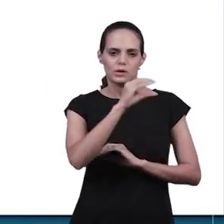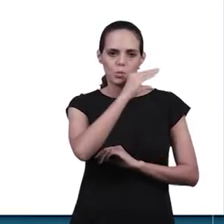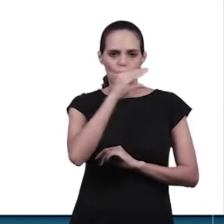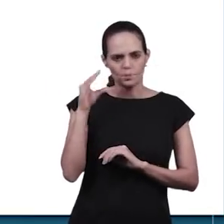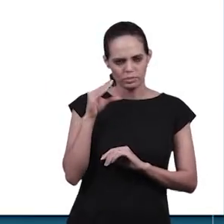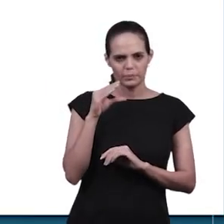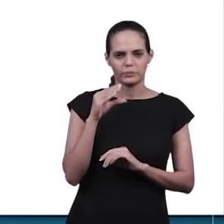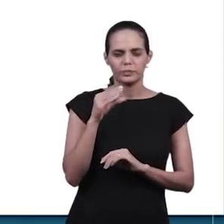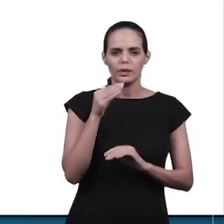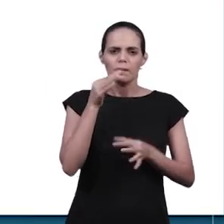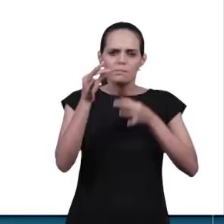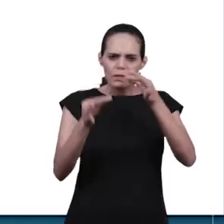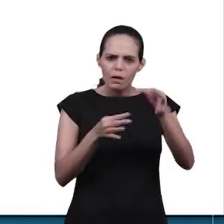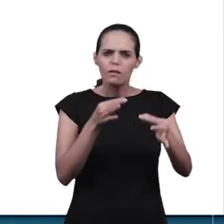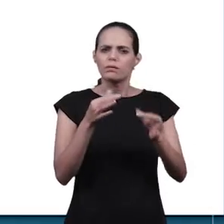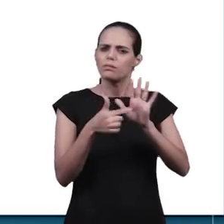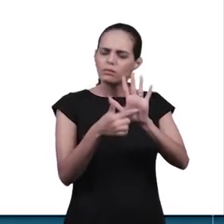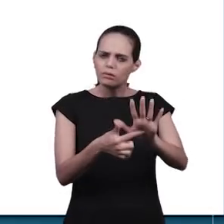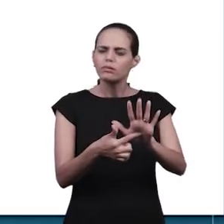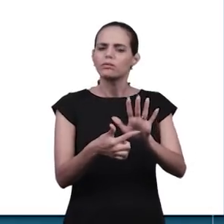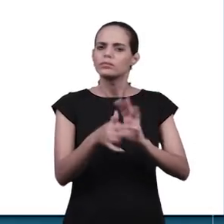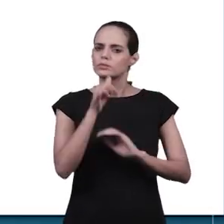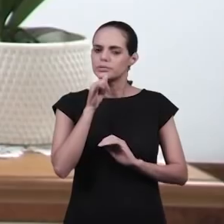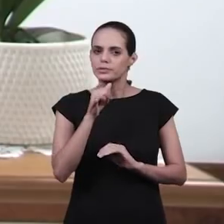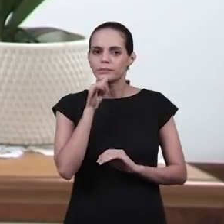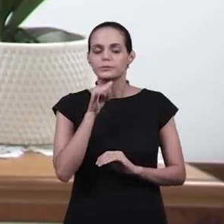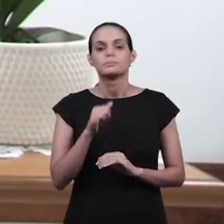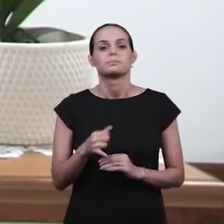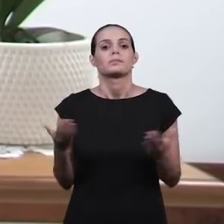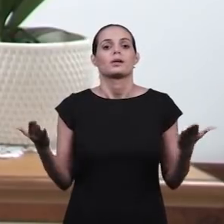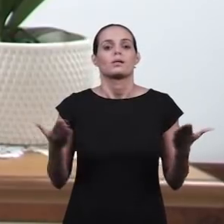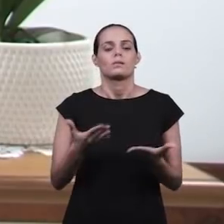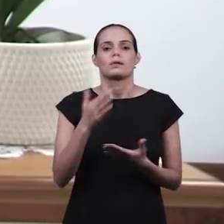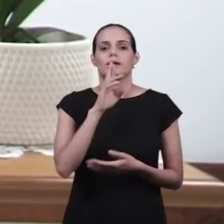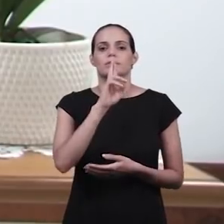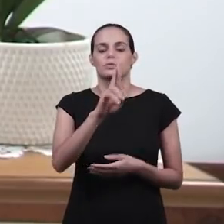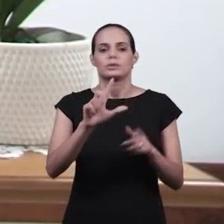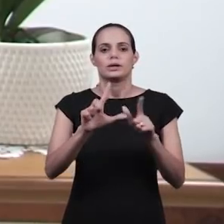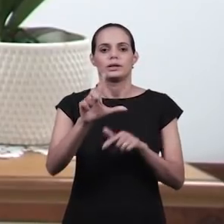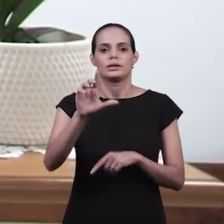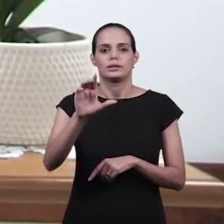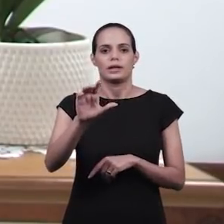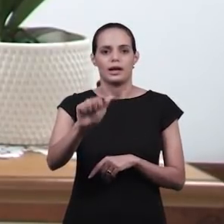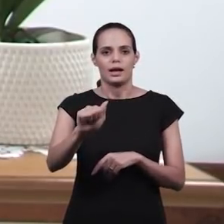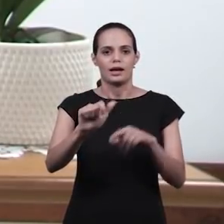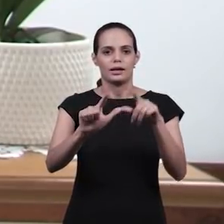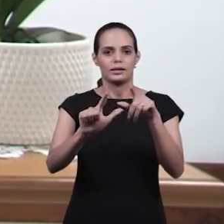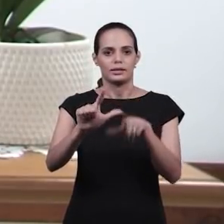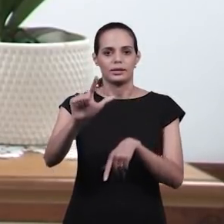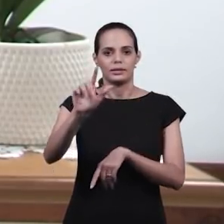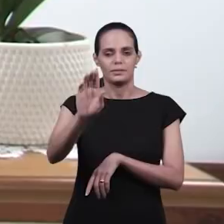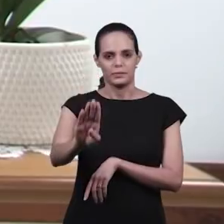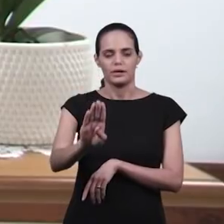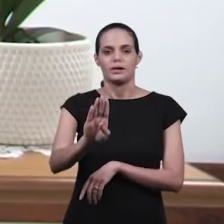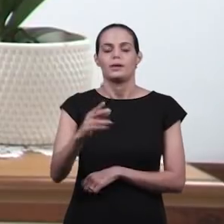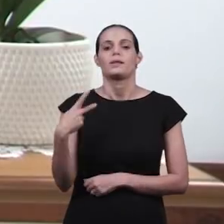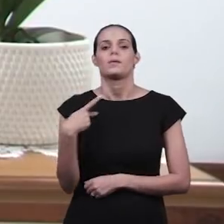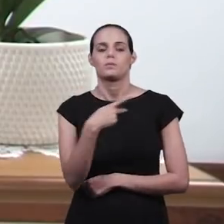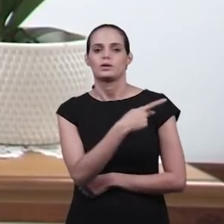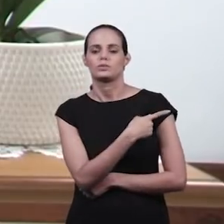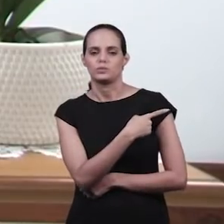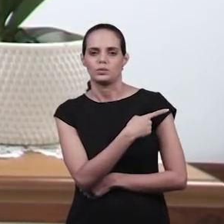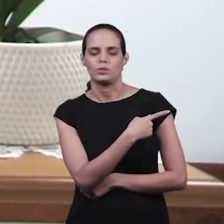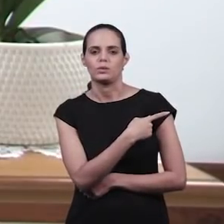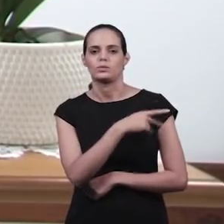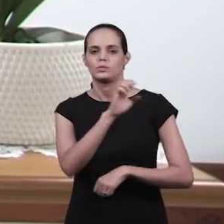virgens? Cite alguns exemplos. Quem vai responder a esta pergunta, letra A e letra B, é o pastor Edilson Silva,